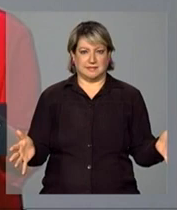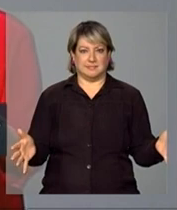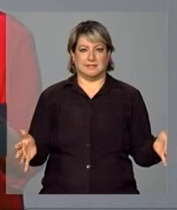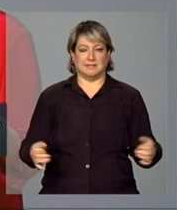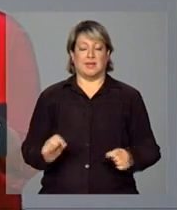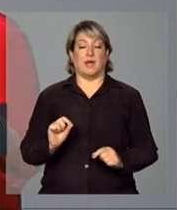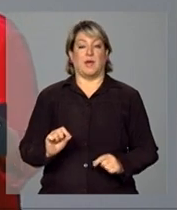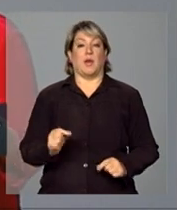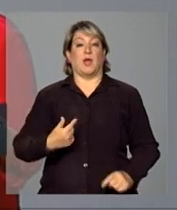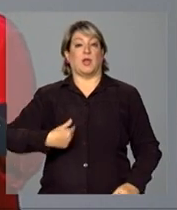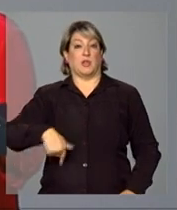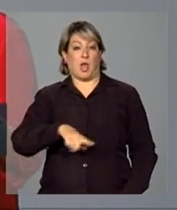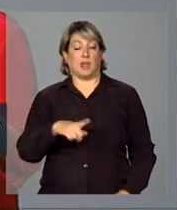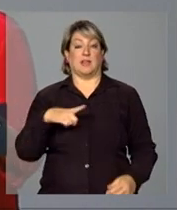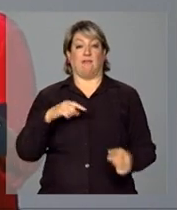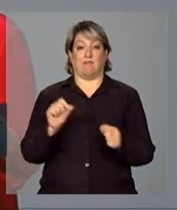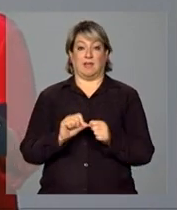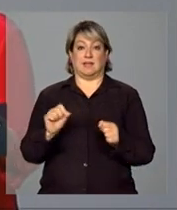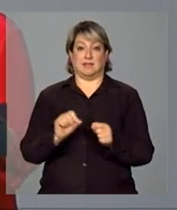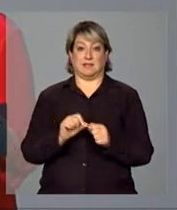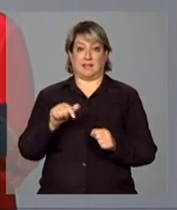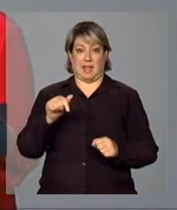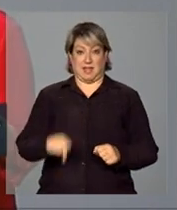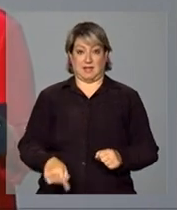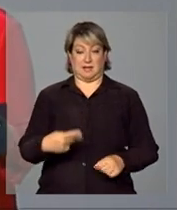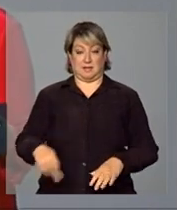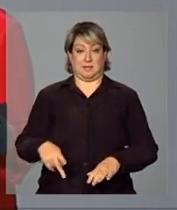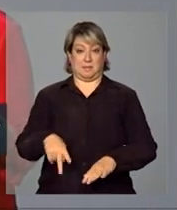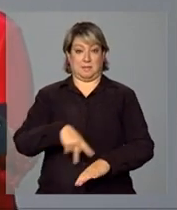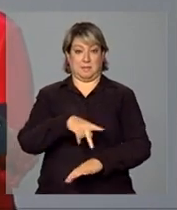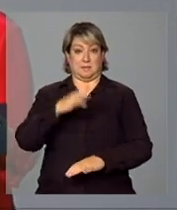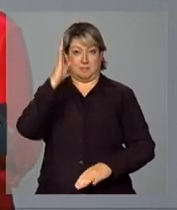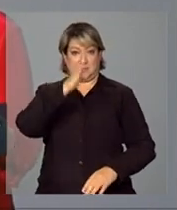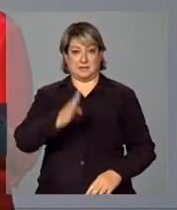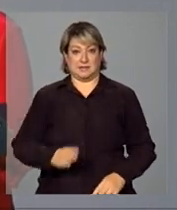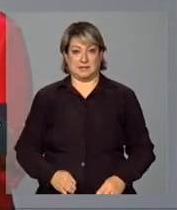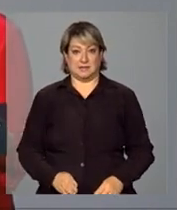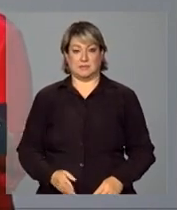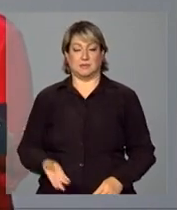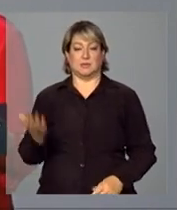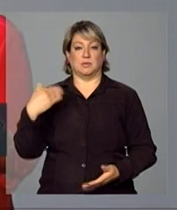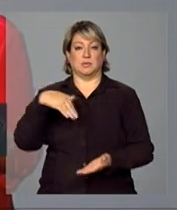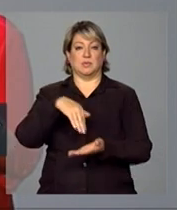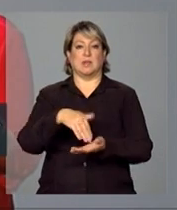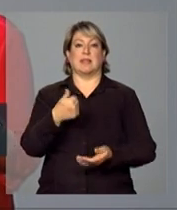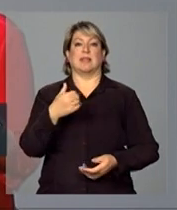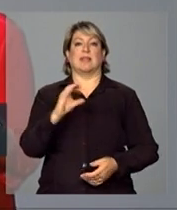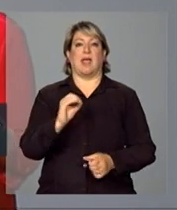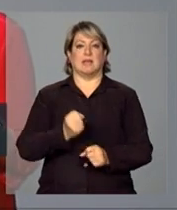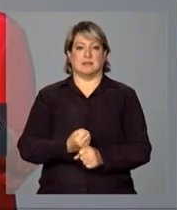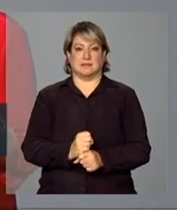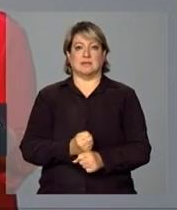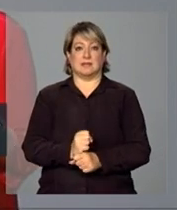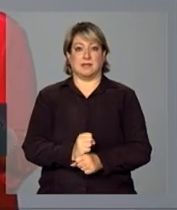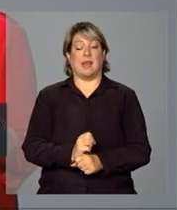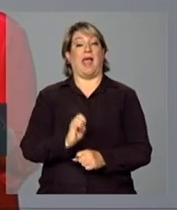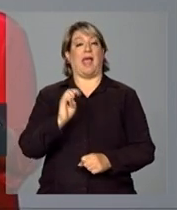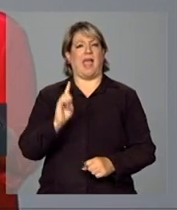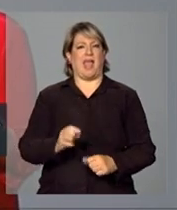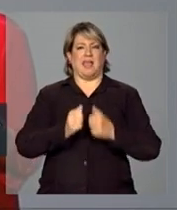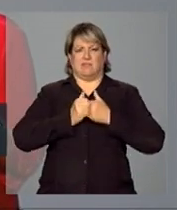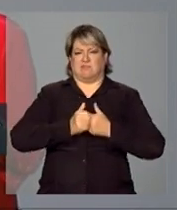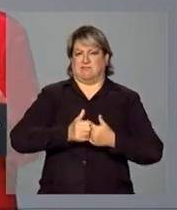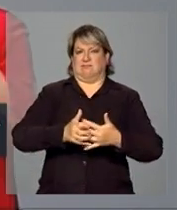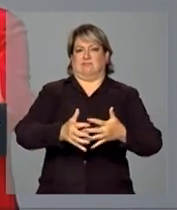E o que nós estamos fazendo no nosso país, nos últimos 10 anos, é